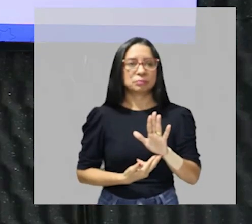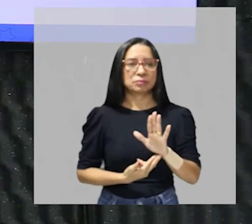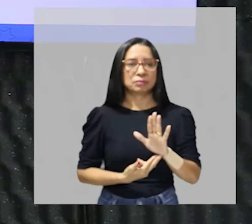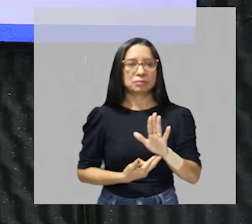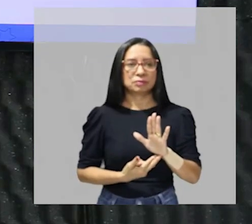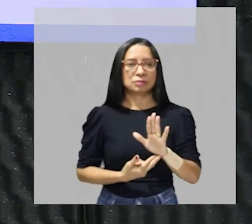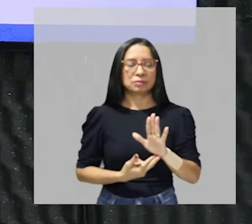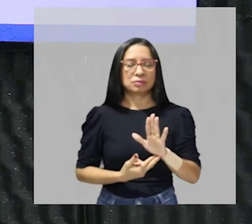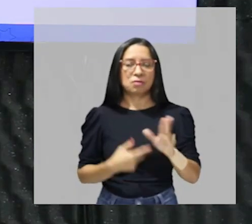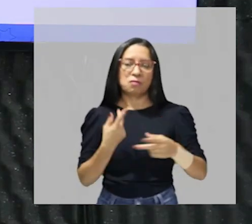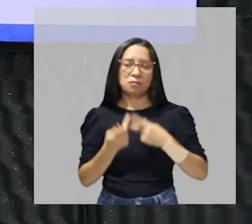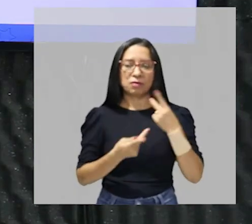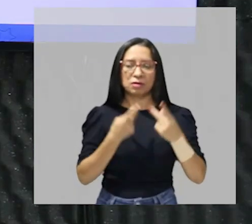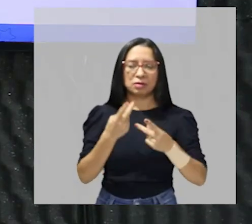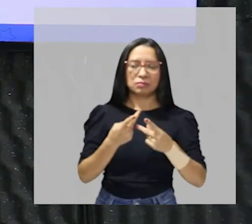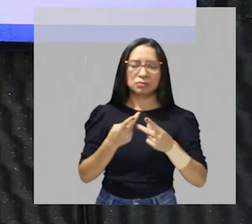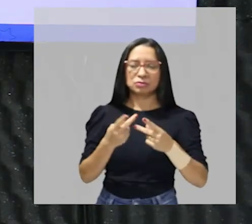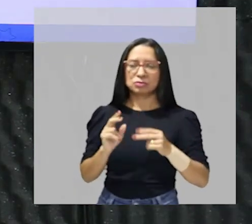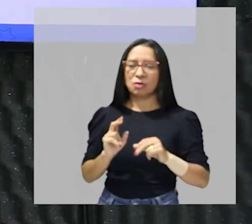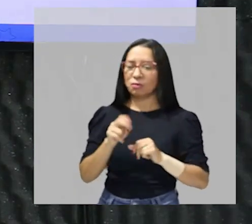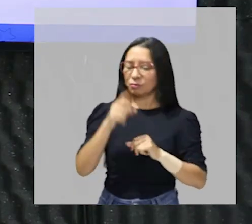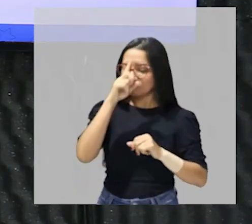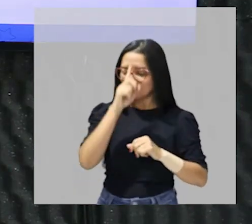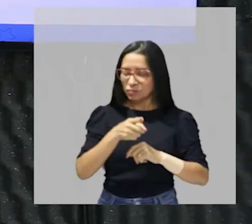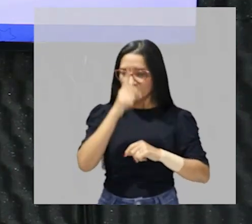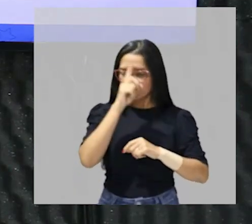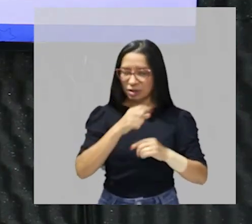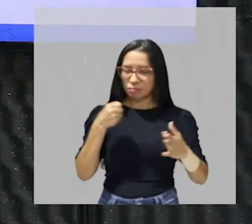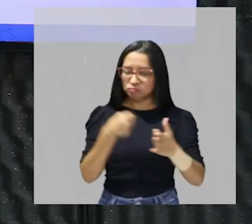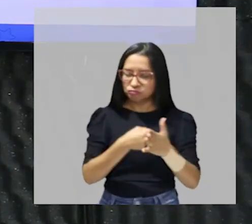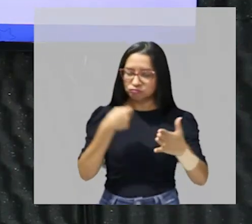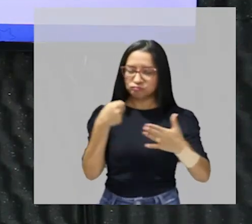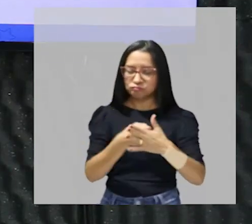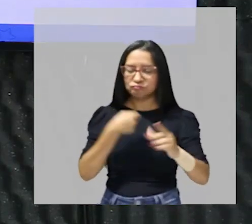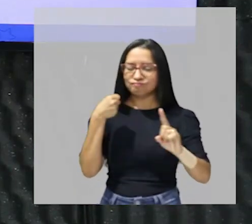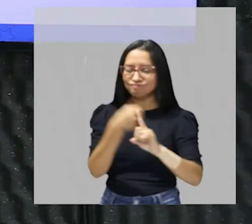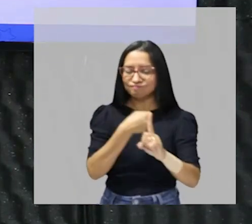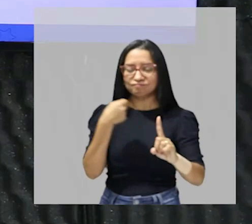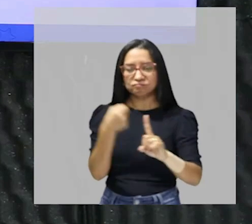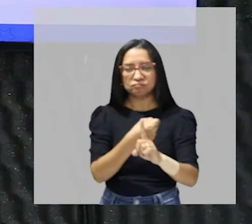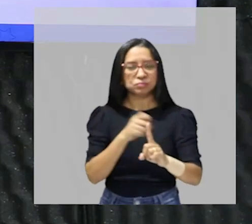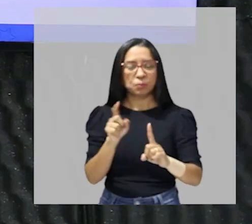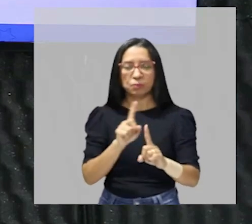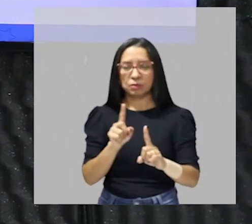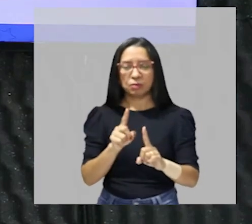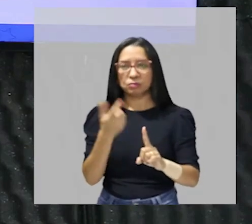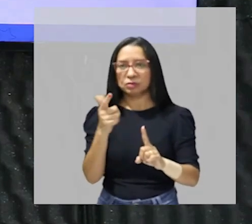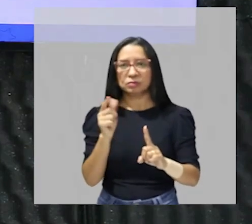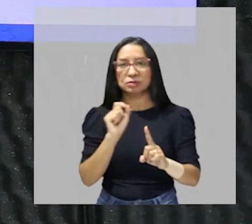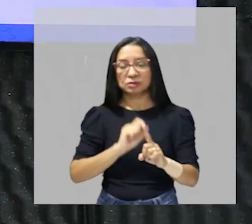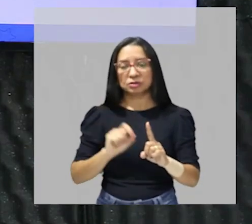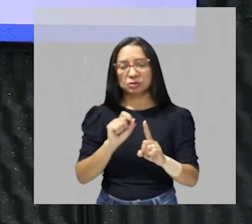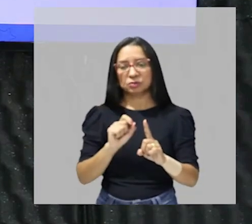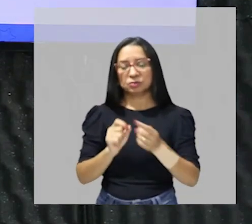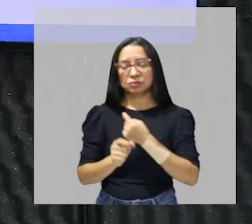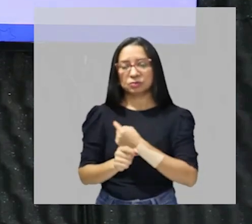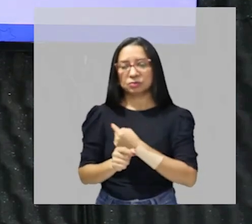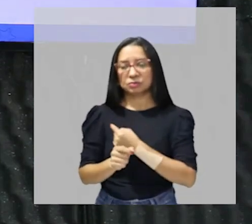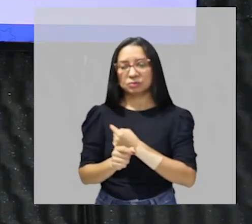vai dizer, ah, vou só dominar esse cara aí. Eu vou só dar socos nele, vou dar só pontapés nele. Não, não existem regras.